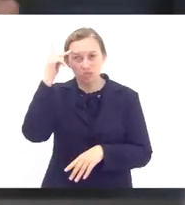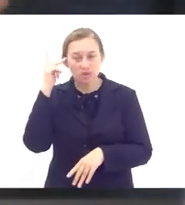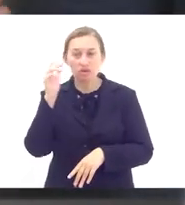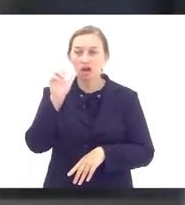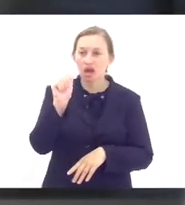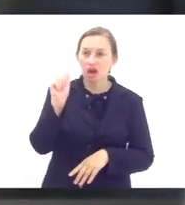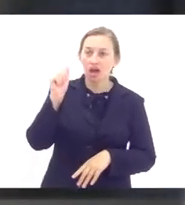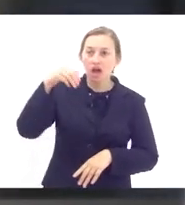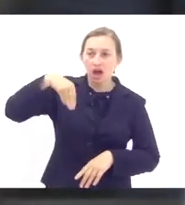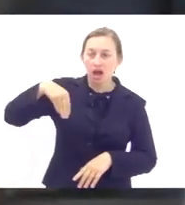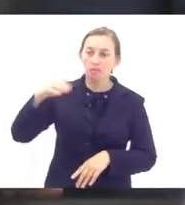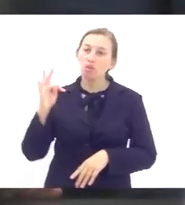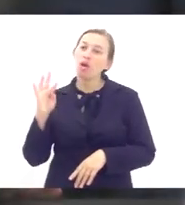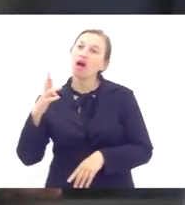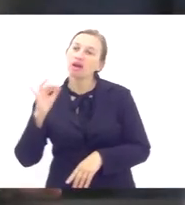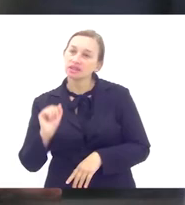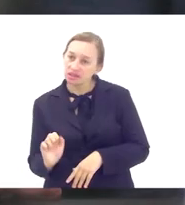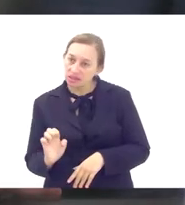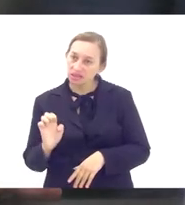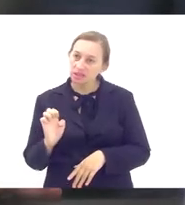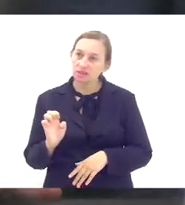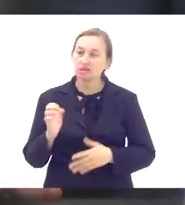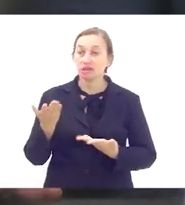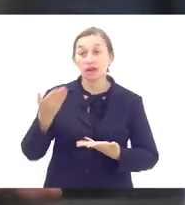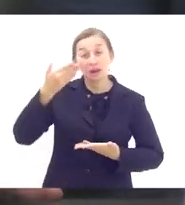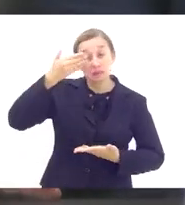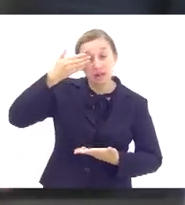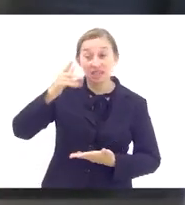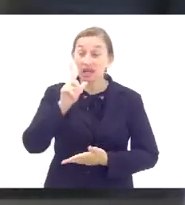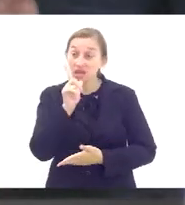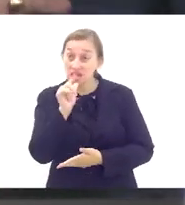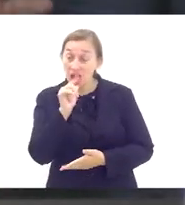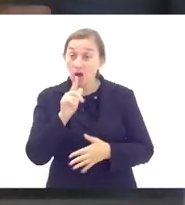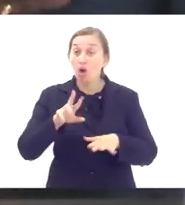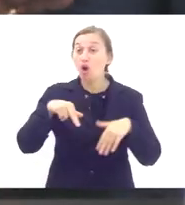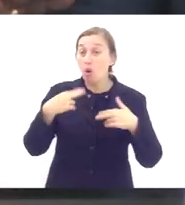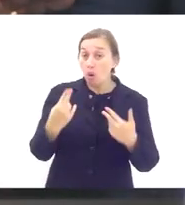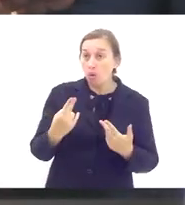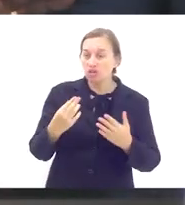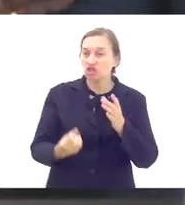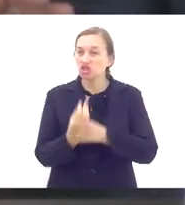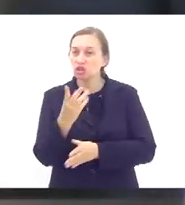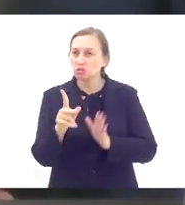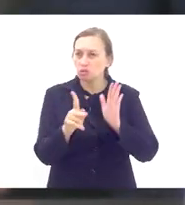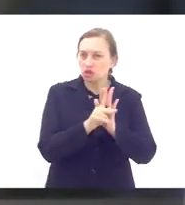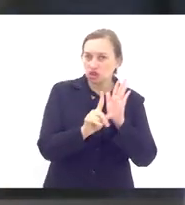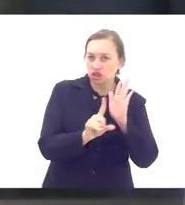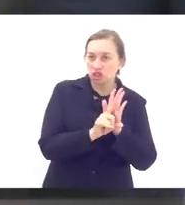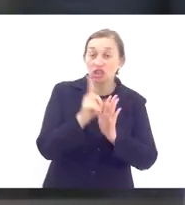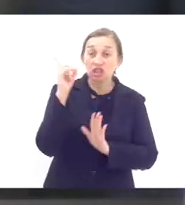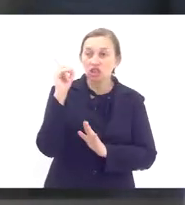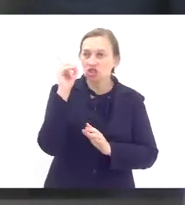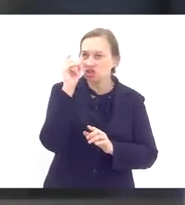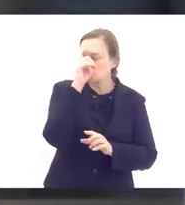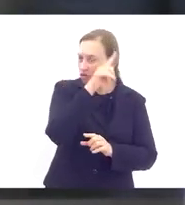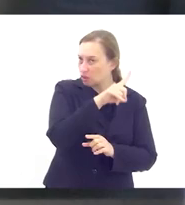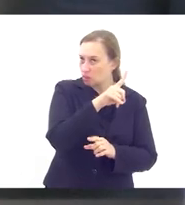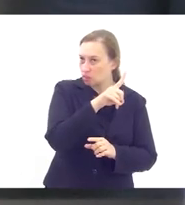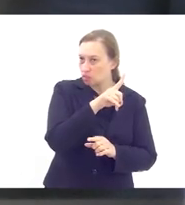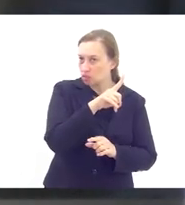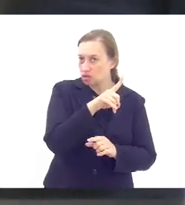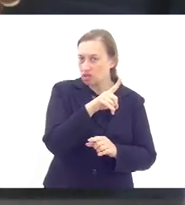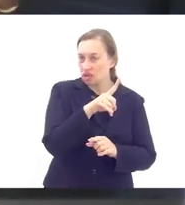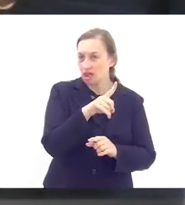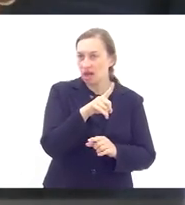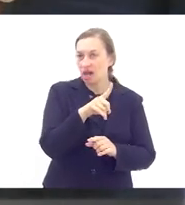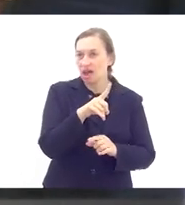na torneira, o cara enchendo e botando a garrafinha. Ou a gente fazer um projeto de lei que dificulte, o Pobel, a adulteração